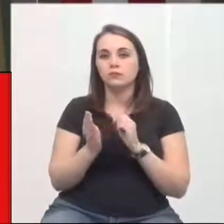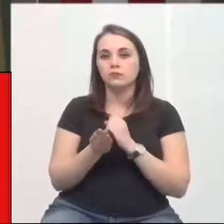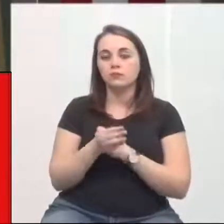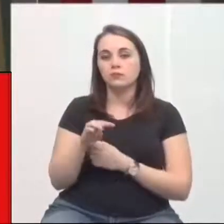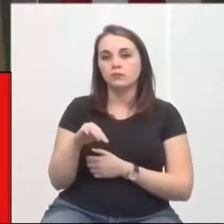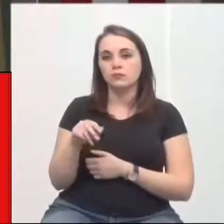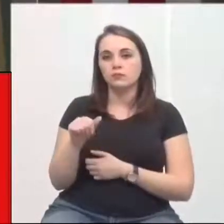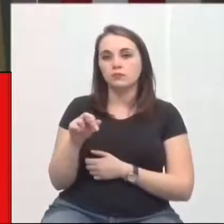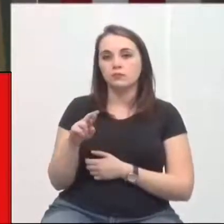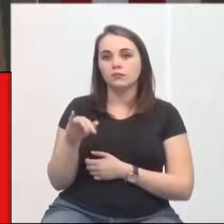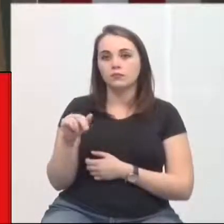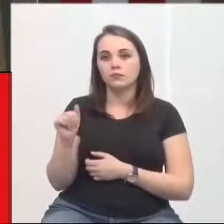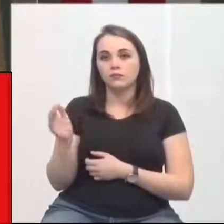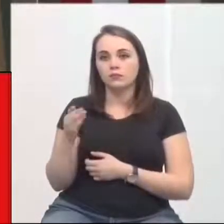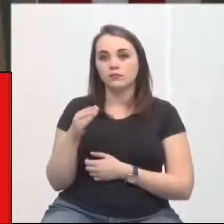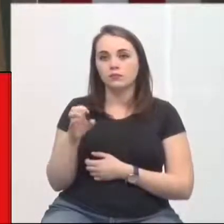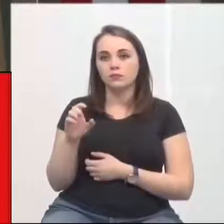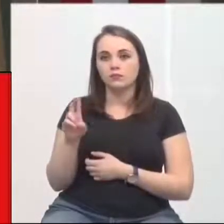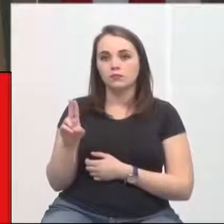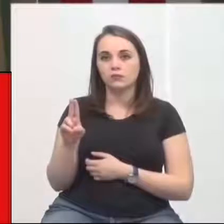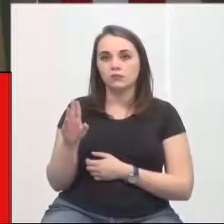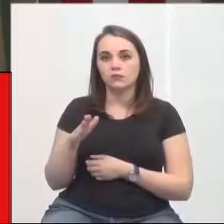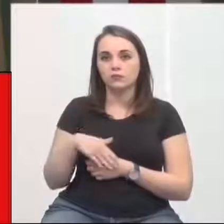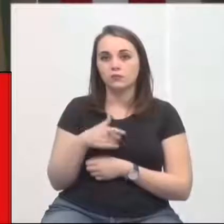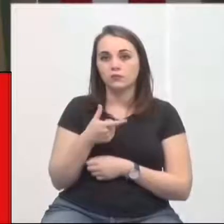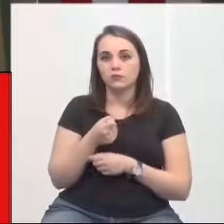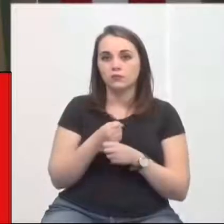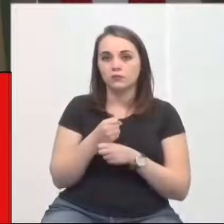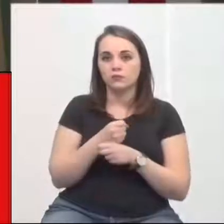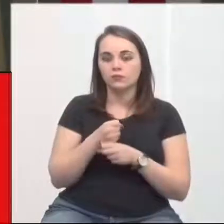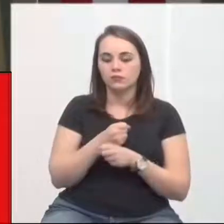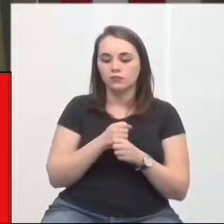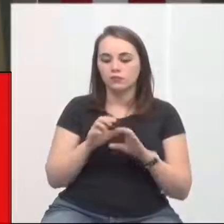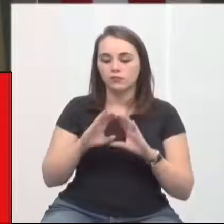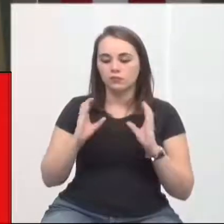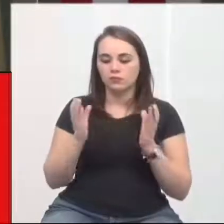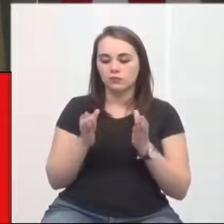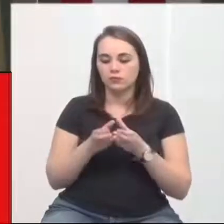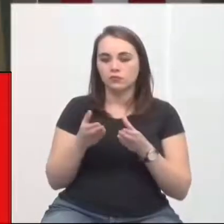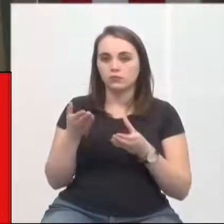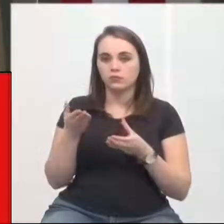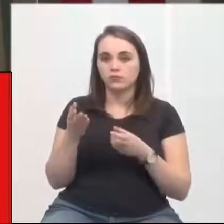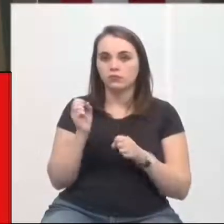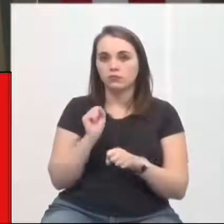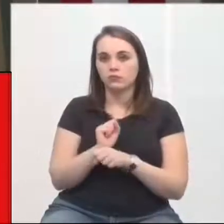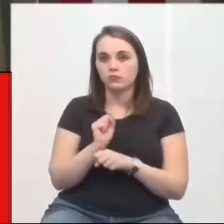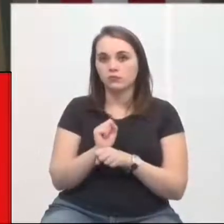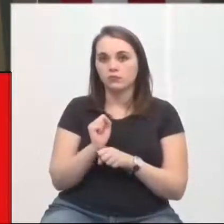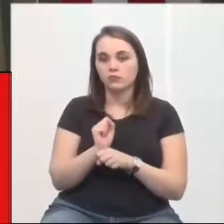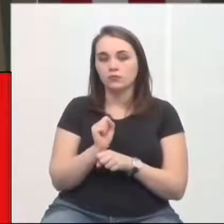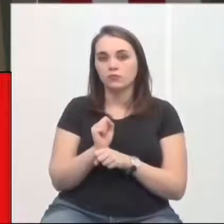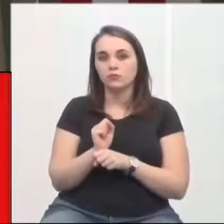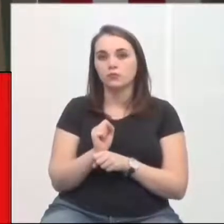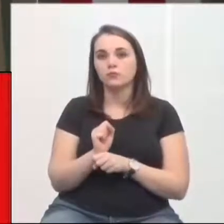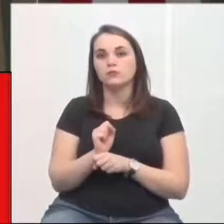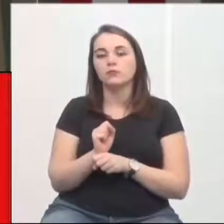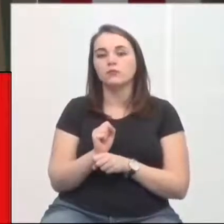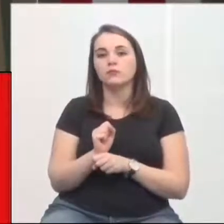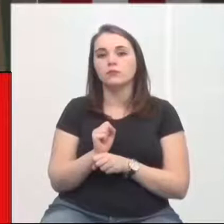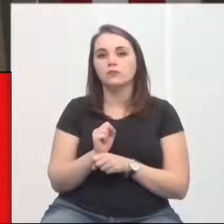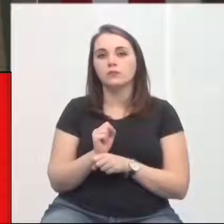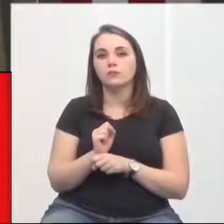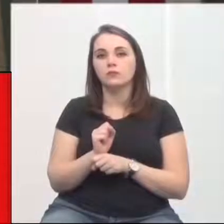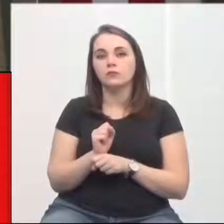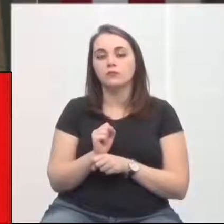Céu, onde há mais de 20 anos aquela comunidade, Dona Valdíria, tinha